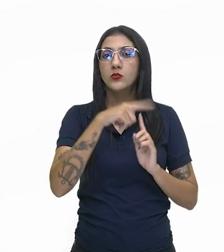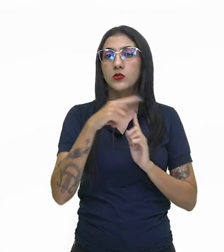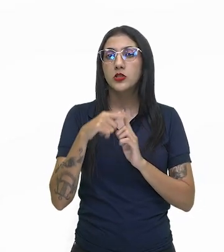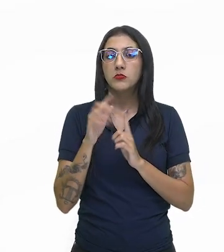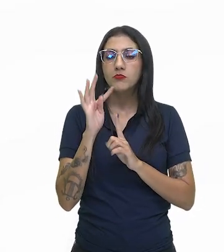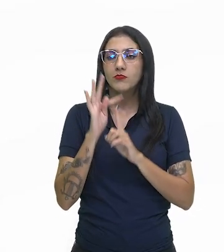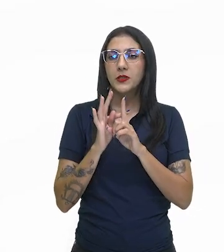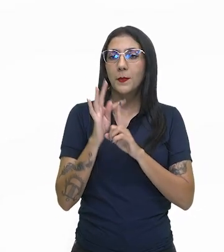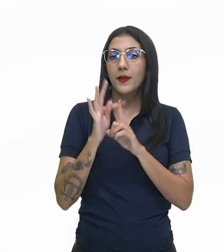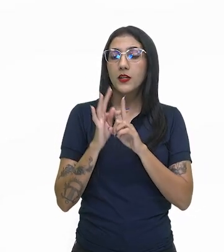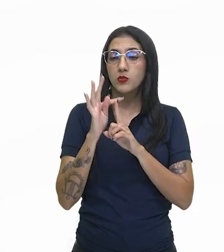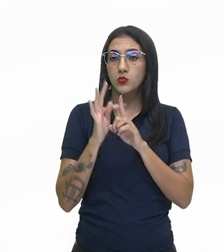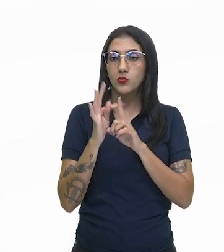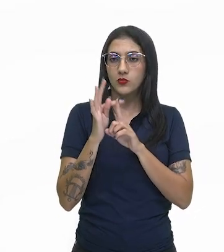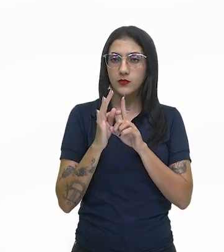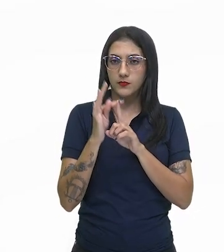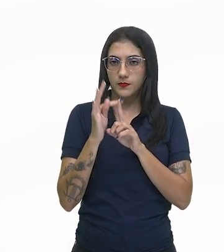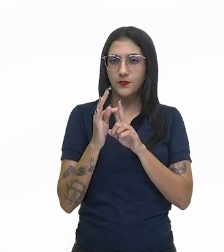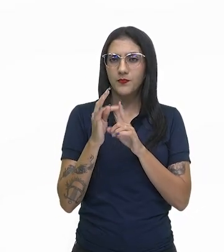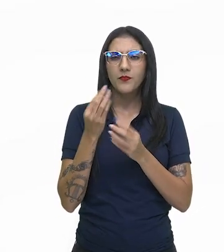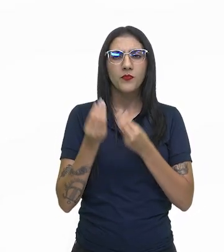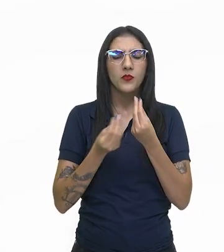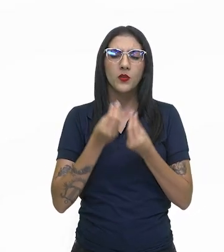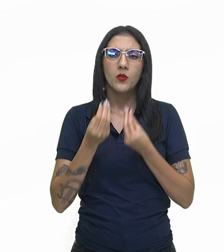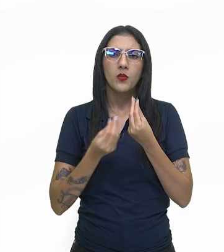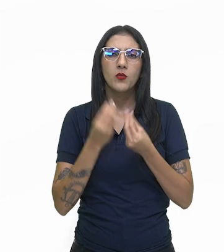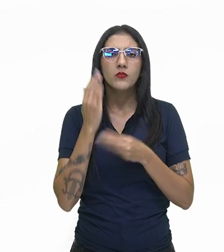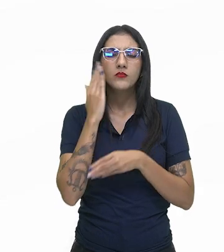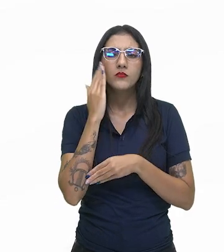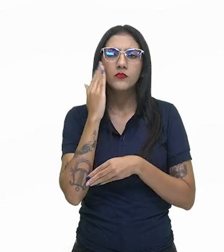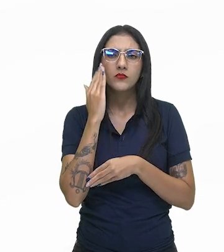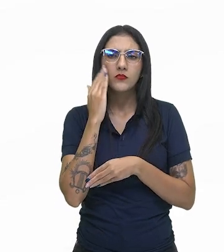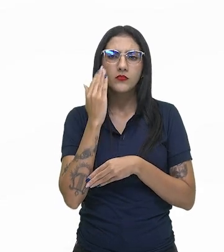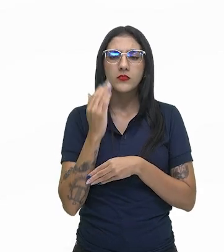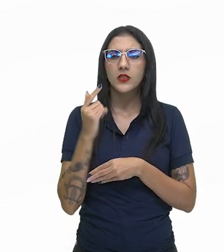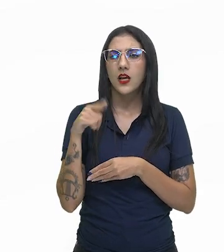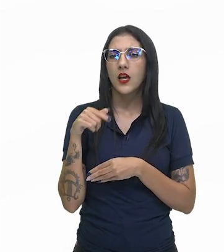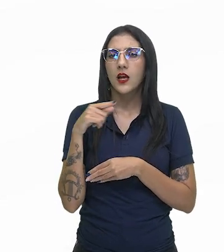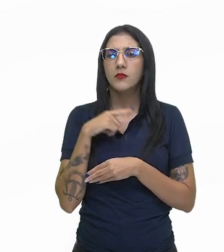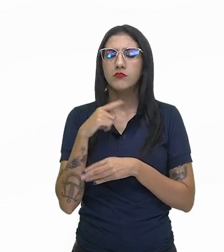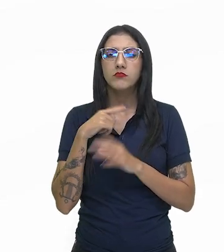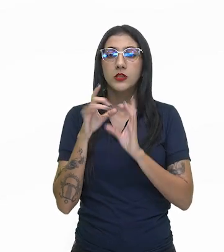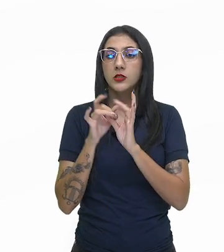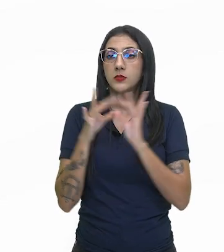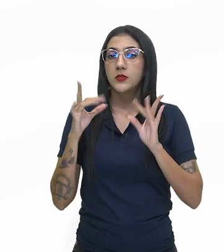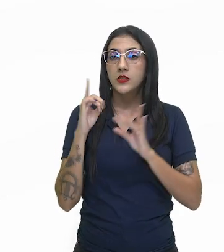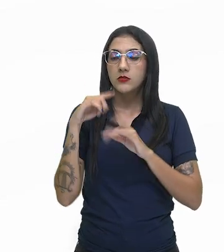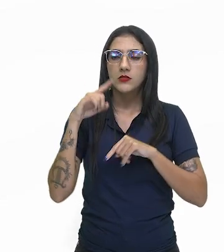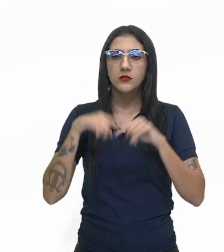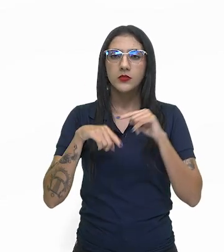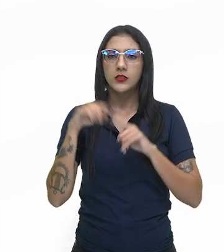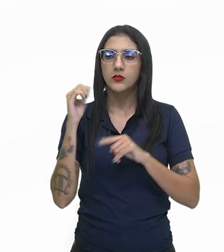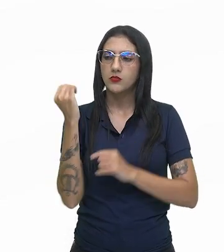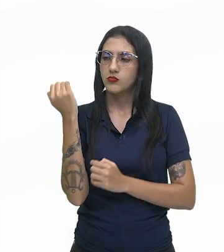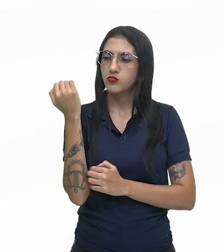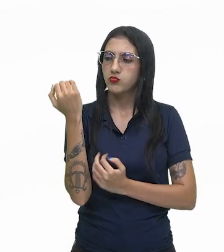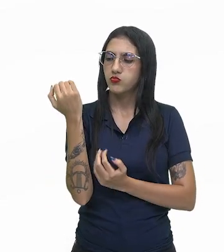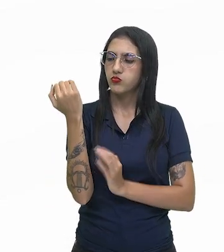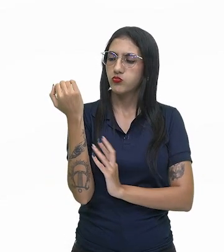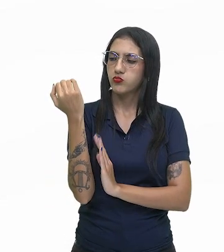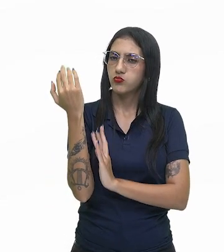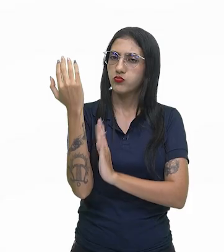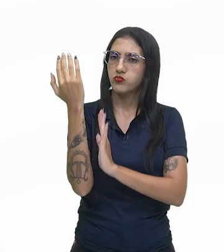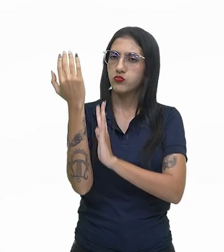certos intervalos, tá? E como é que ocorre essa saída desses componentes que estão presentes